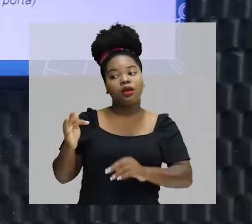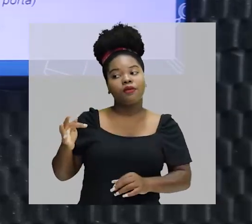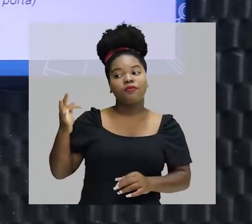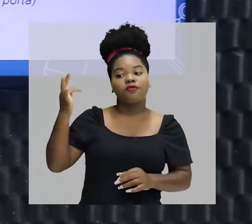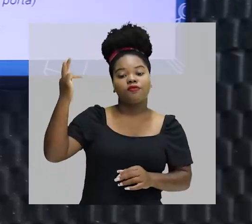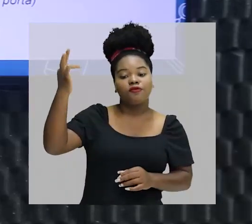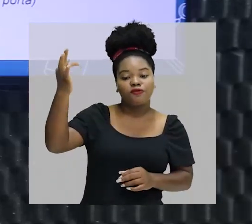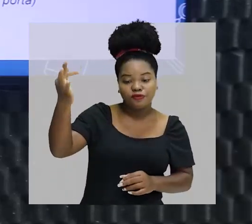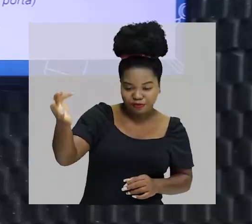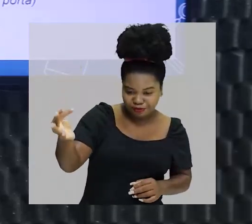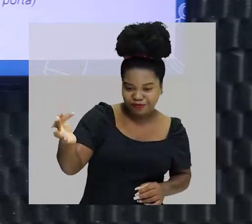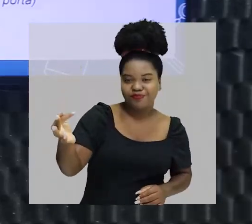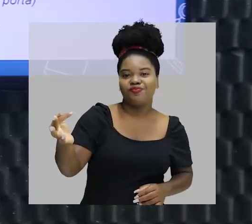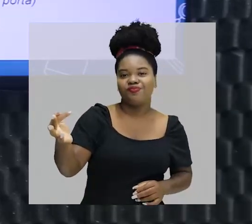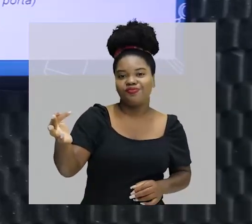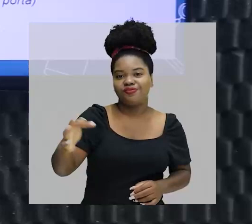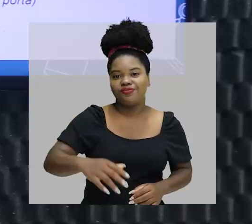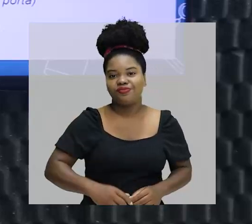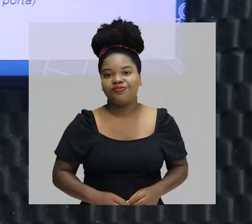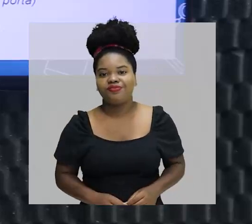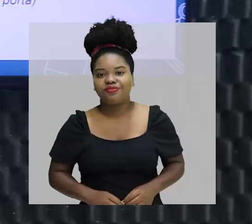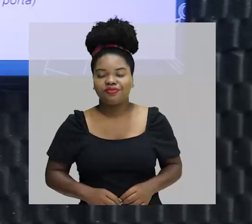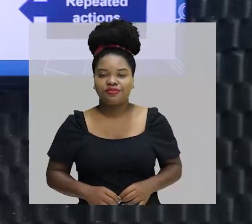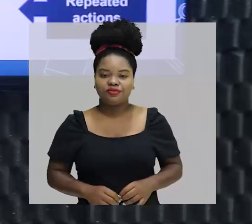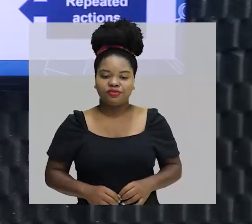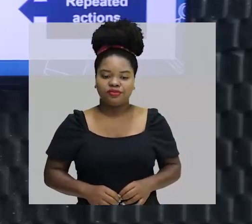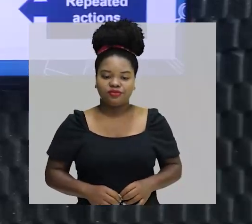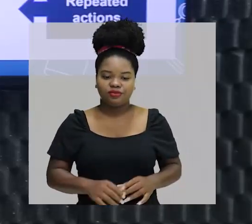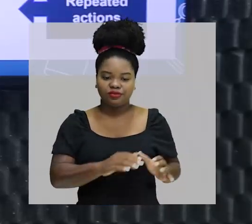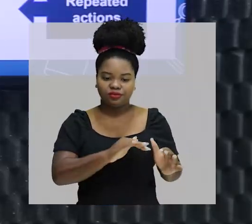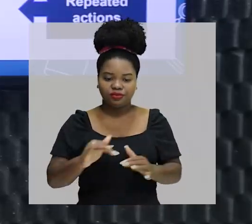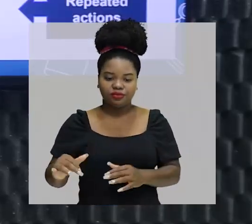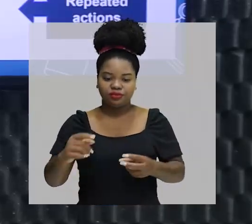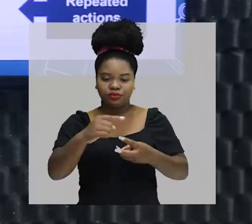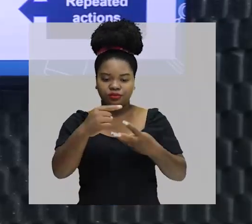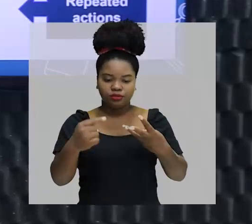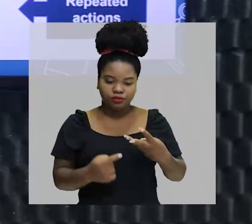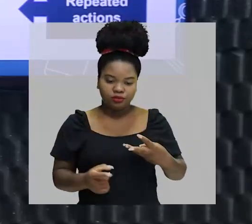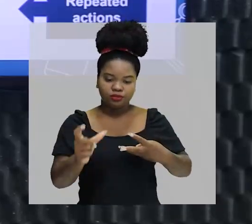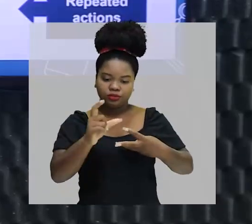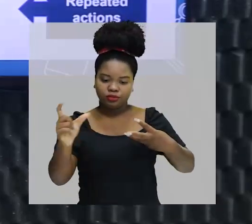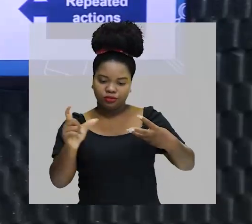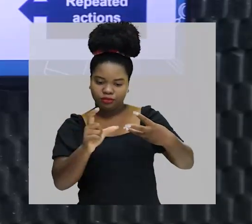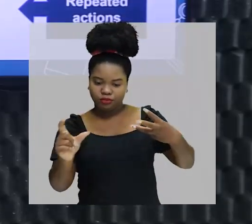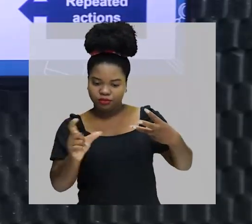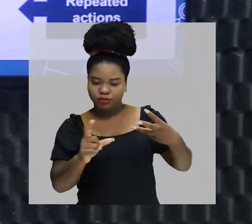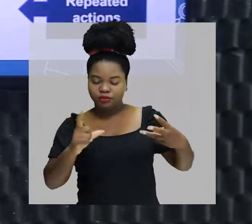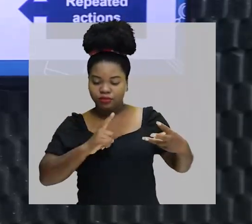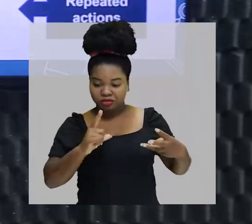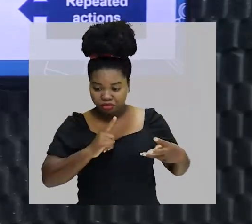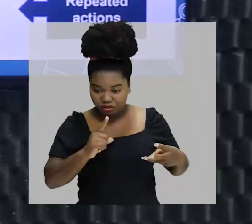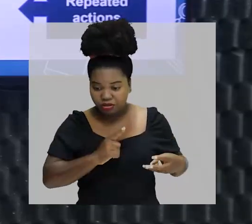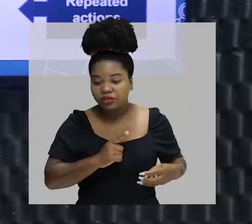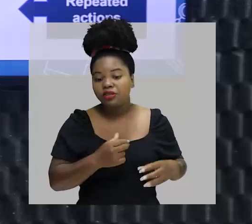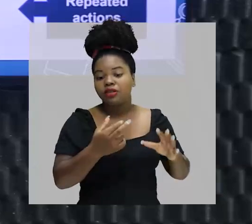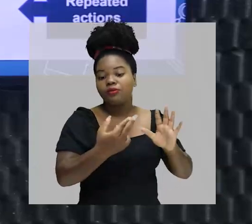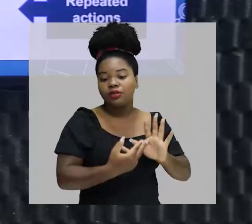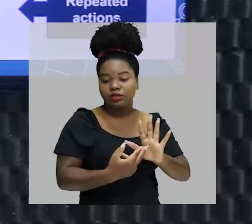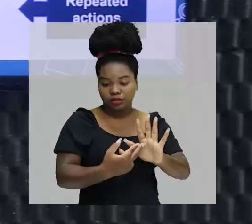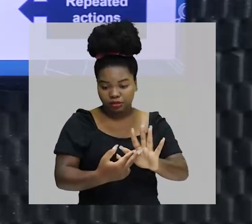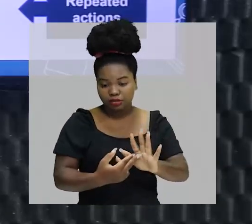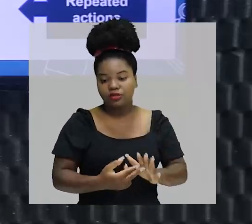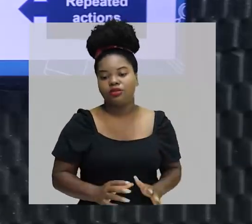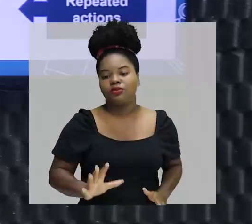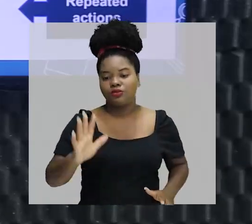que estará em andamento no futuro. Tá? Então, nesses 3 casos, eu tenho essa representação de ações em